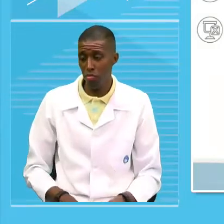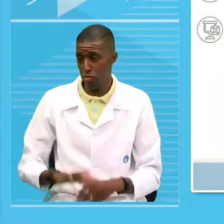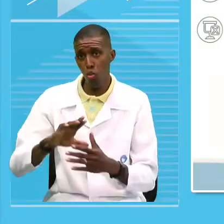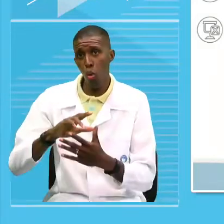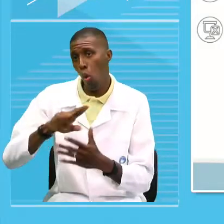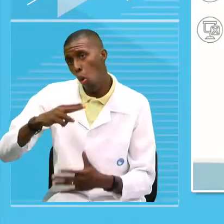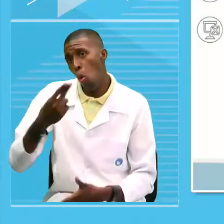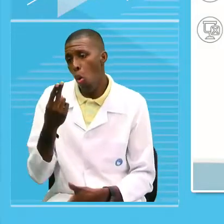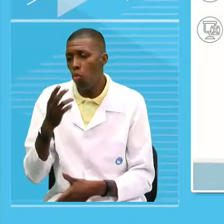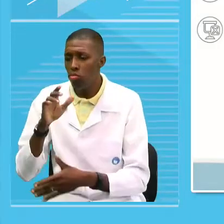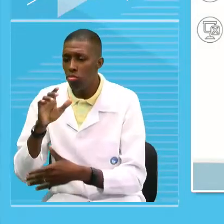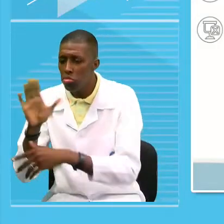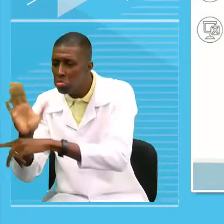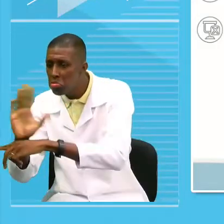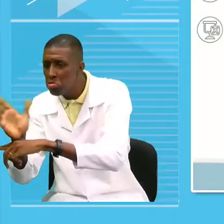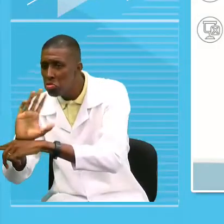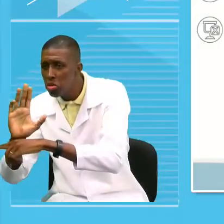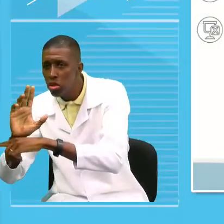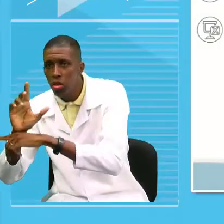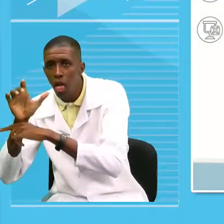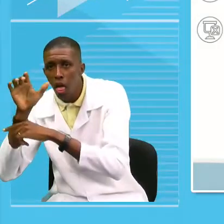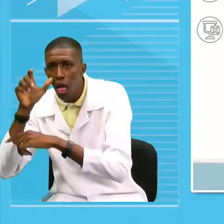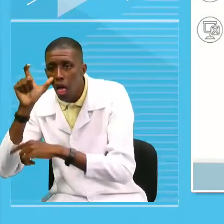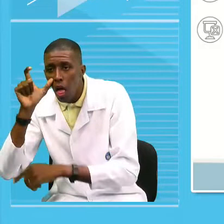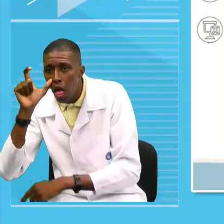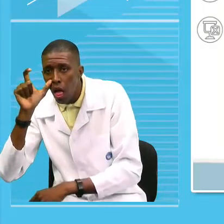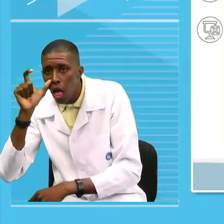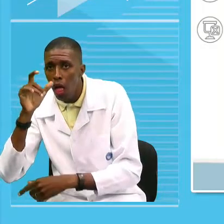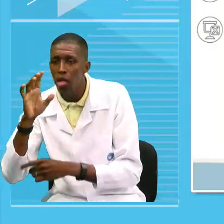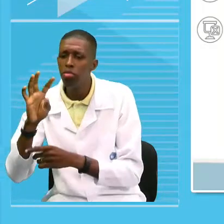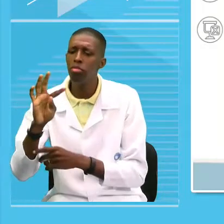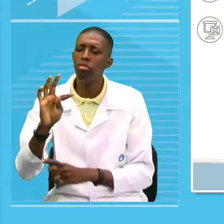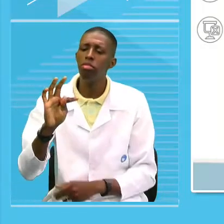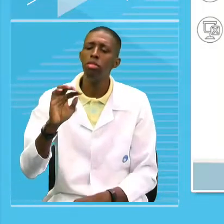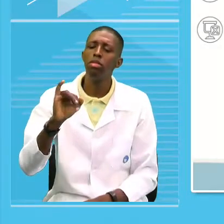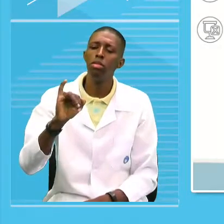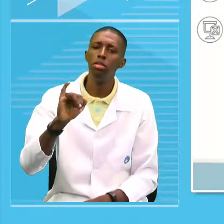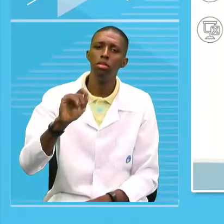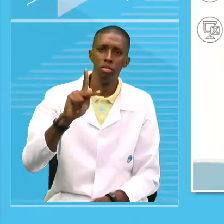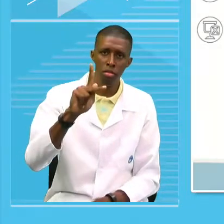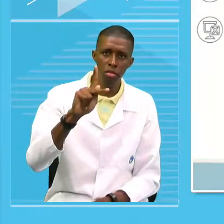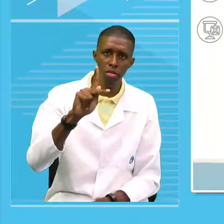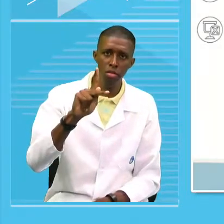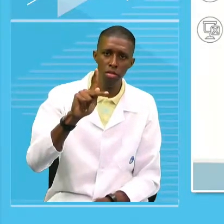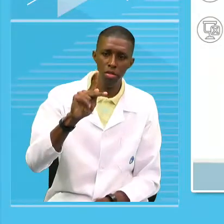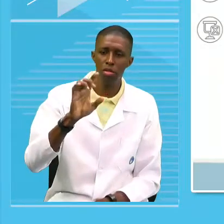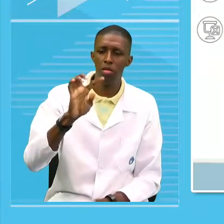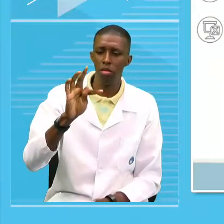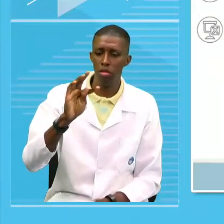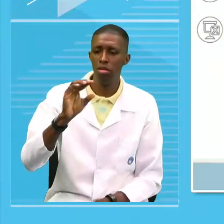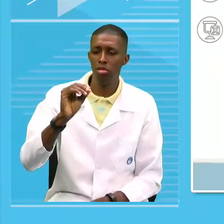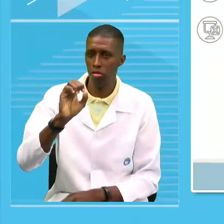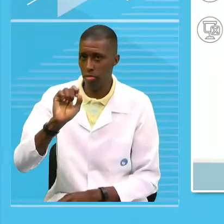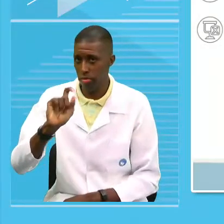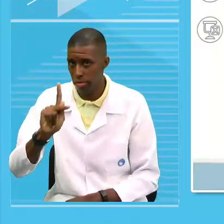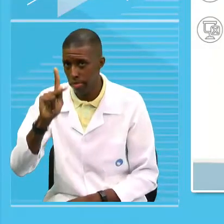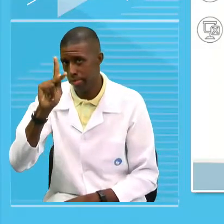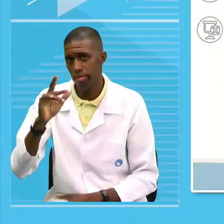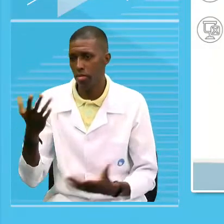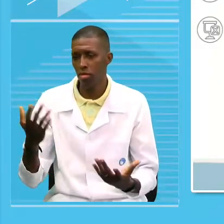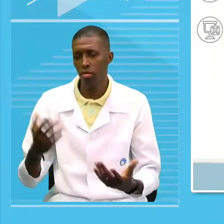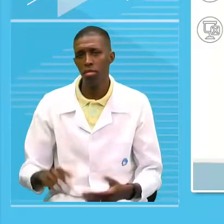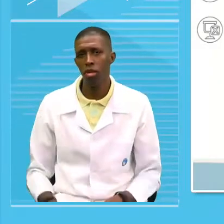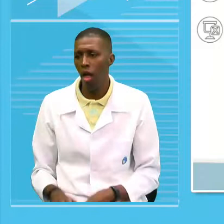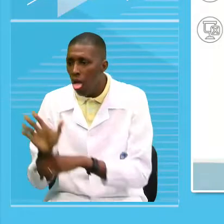vídeo no Tik Tok não tem como a gente se concentrar é coisa demais então por isso que é muito importante